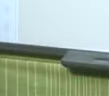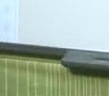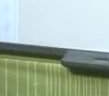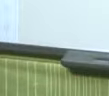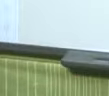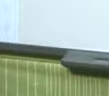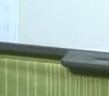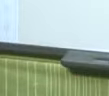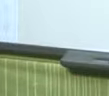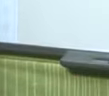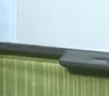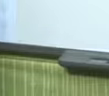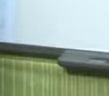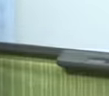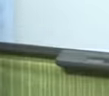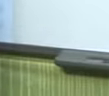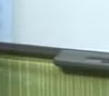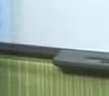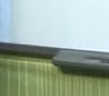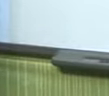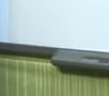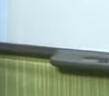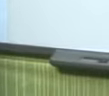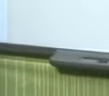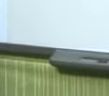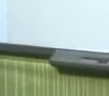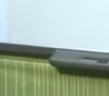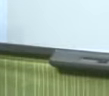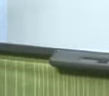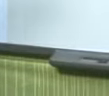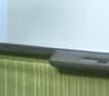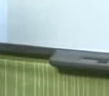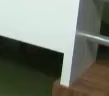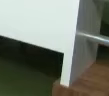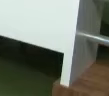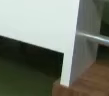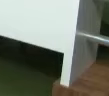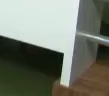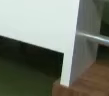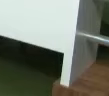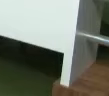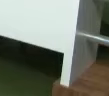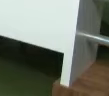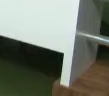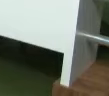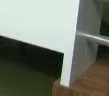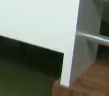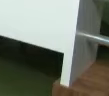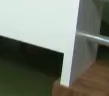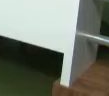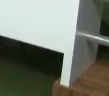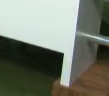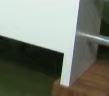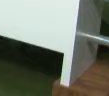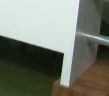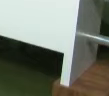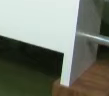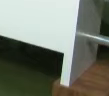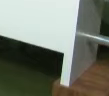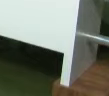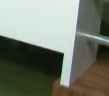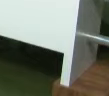Boa noite, queridos alunos, boa noite, Polos, boa noite, professor José Márcio, nosso colega. Nós vamos